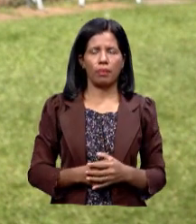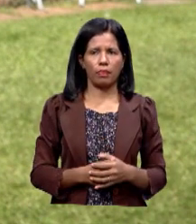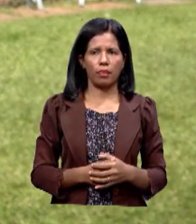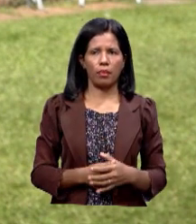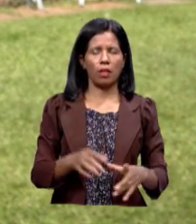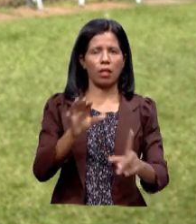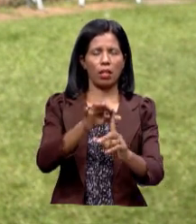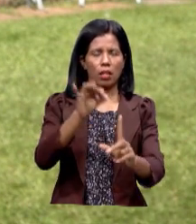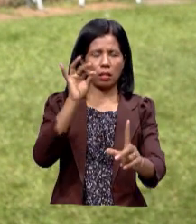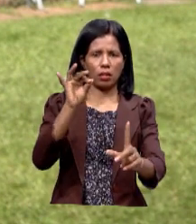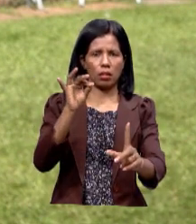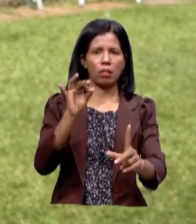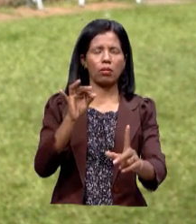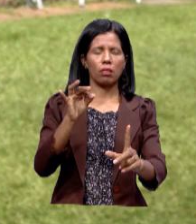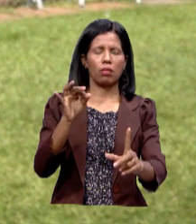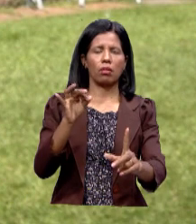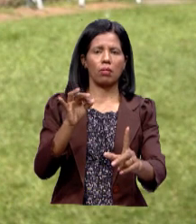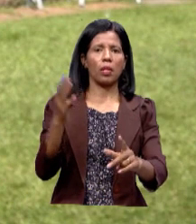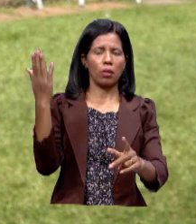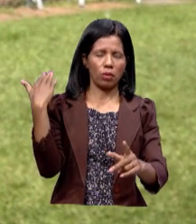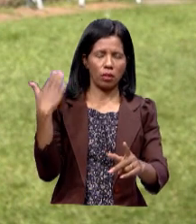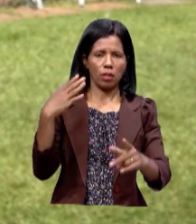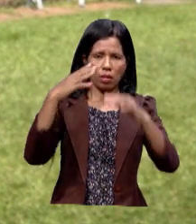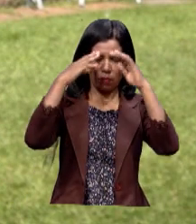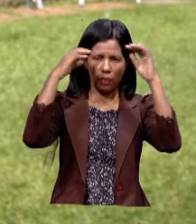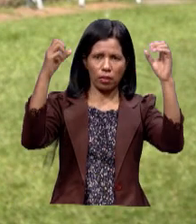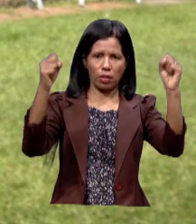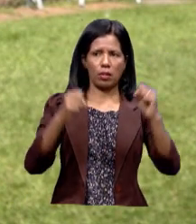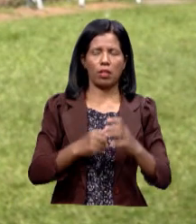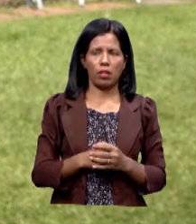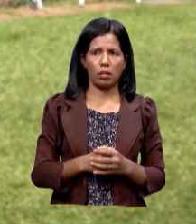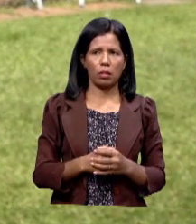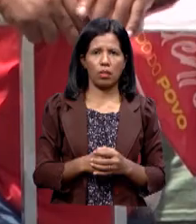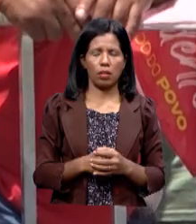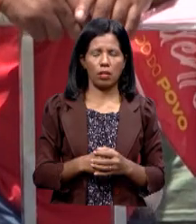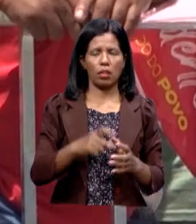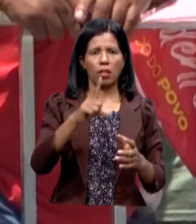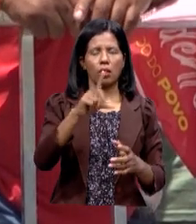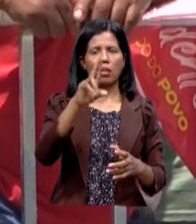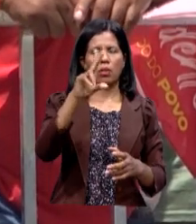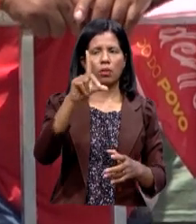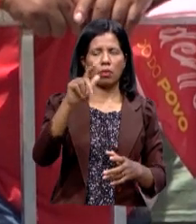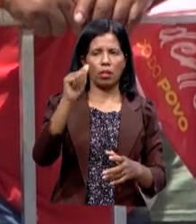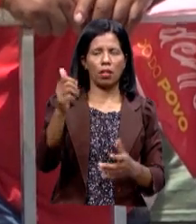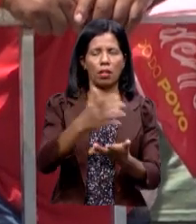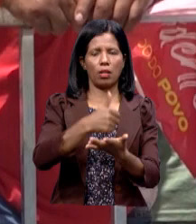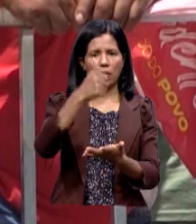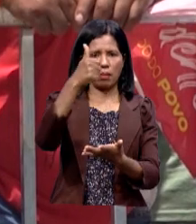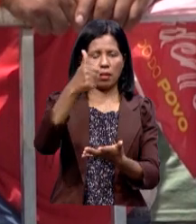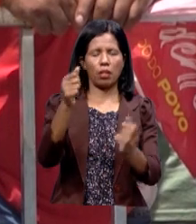elisaun nebe liuba presidente Lula mana ho votos